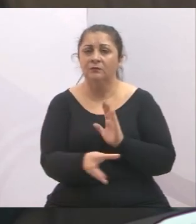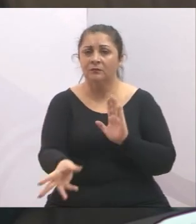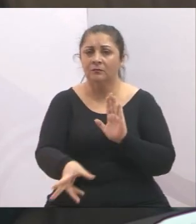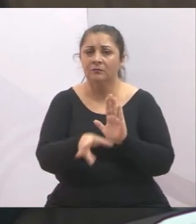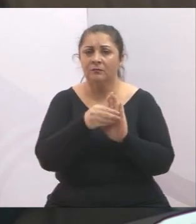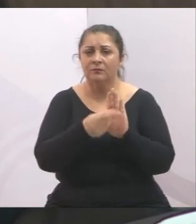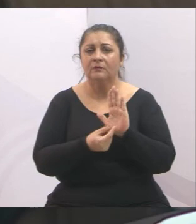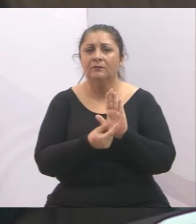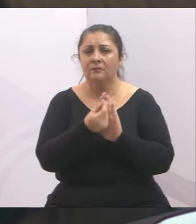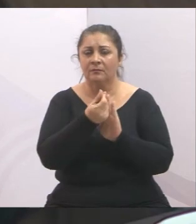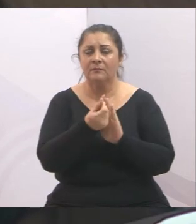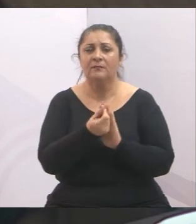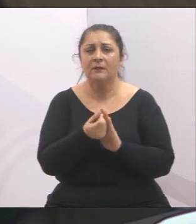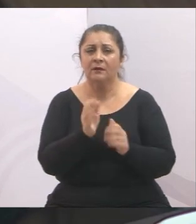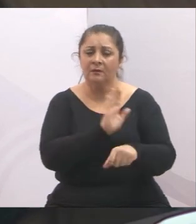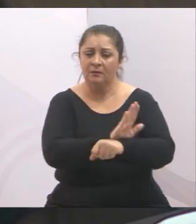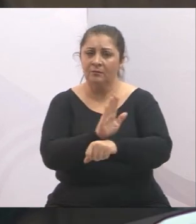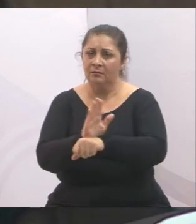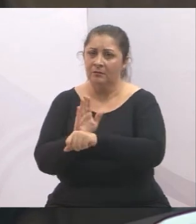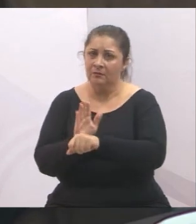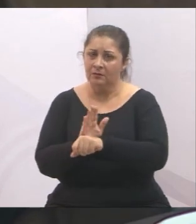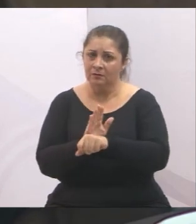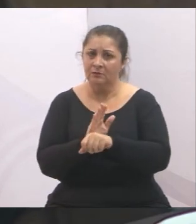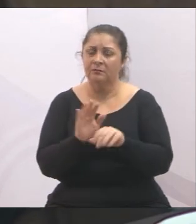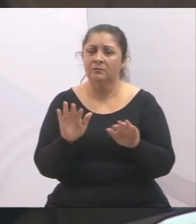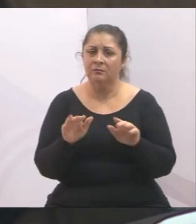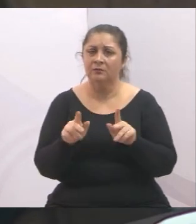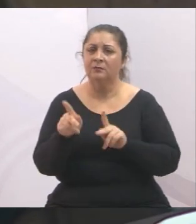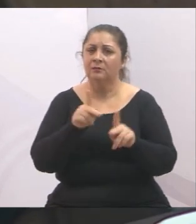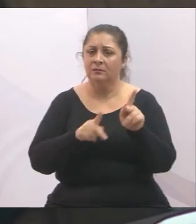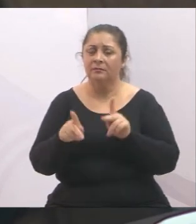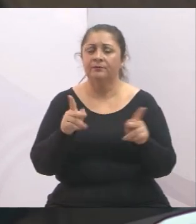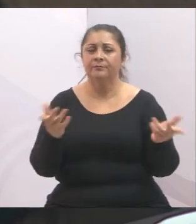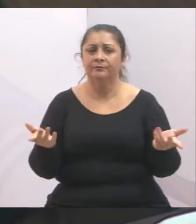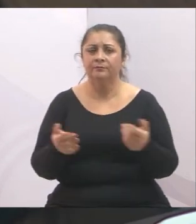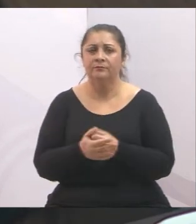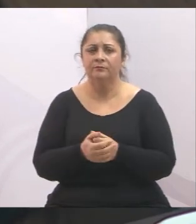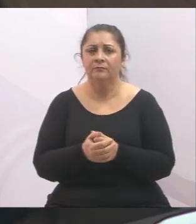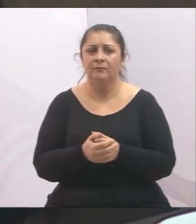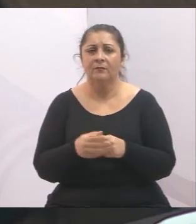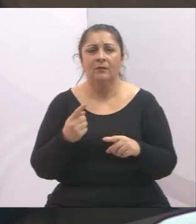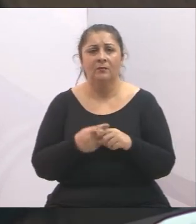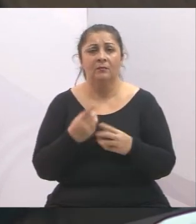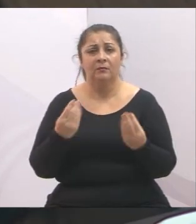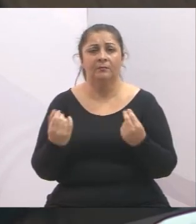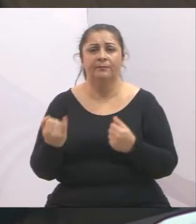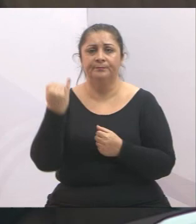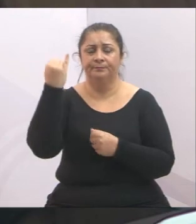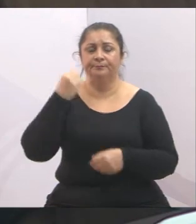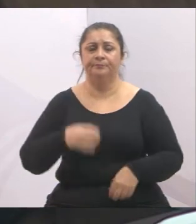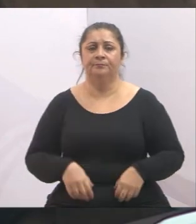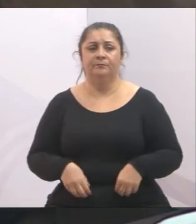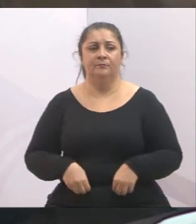que possa atender as comunidades nesses serviços, para implementar esse projeto que é muito importante.